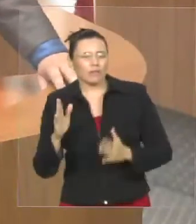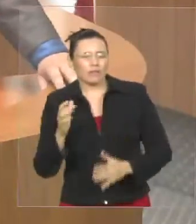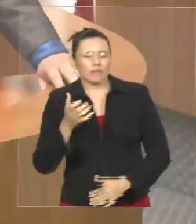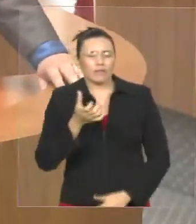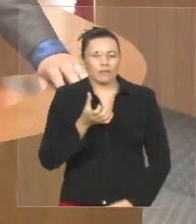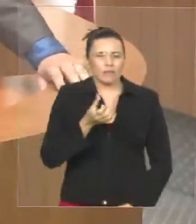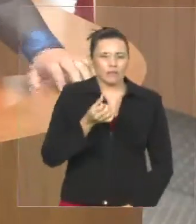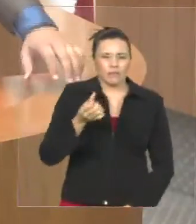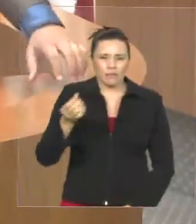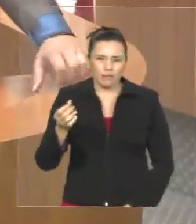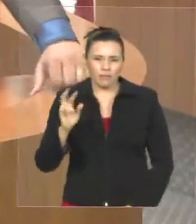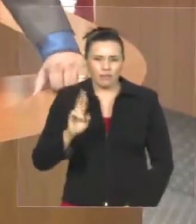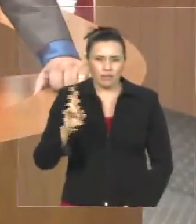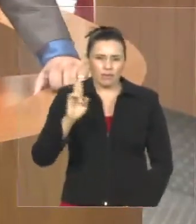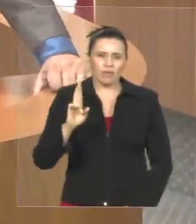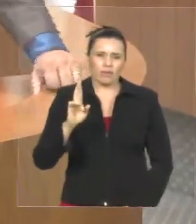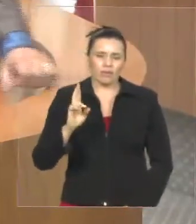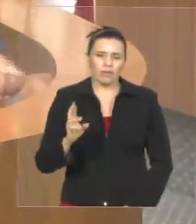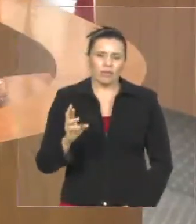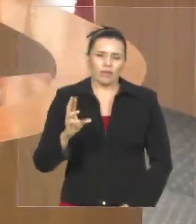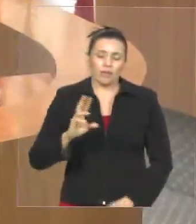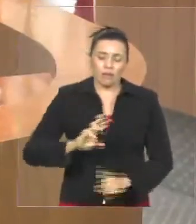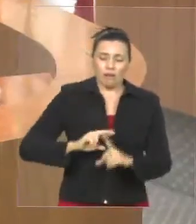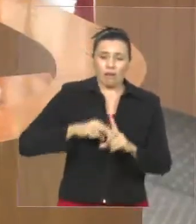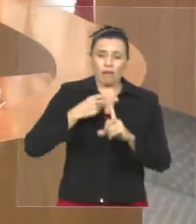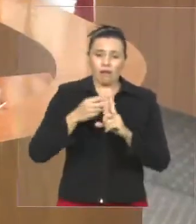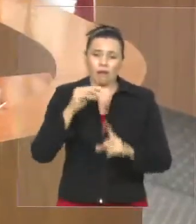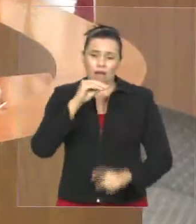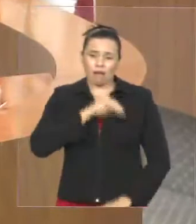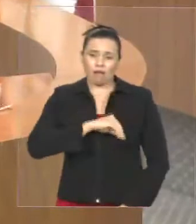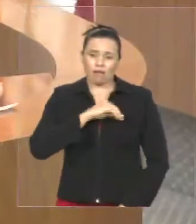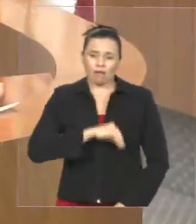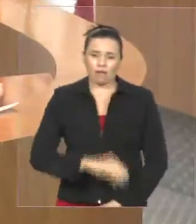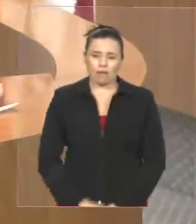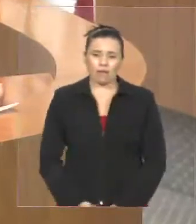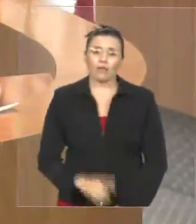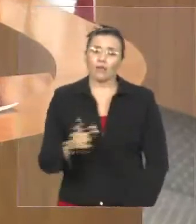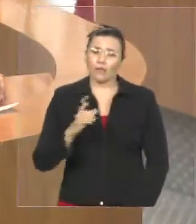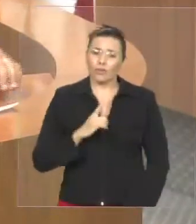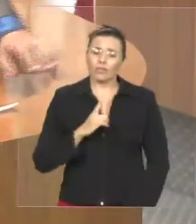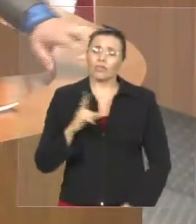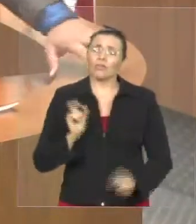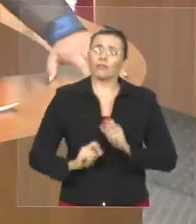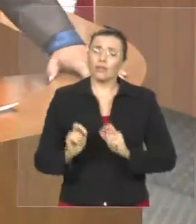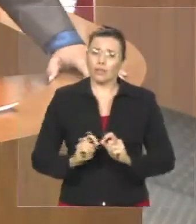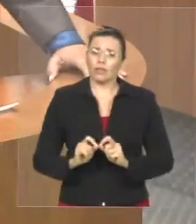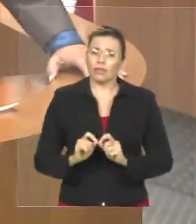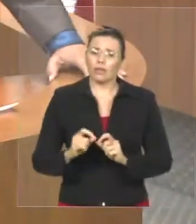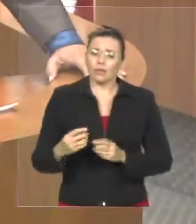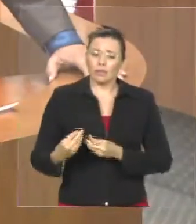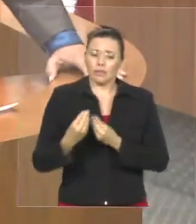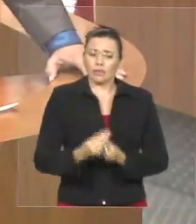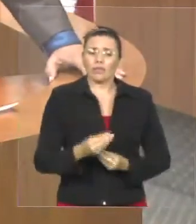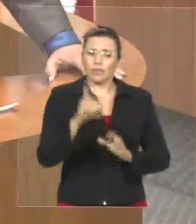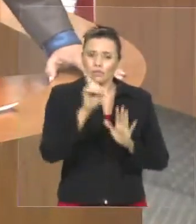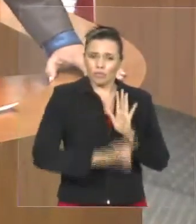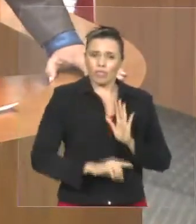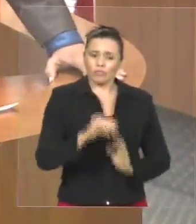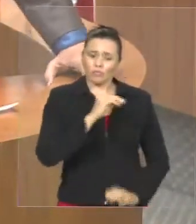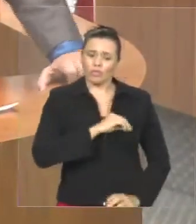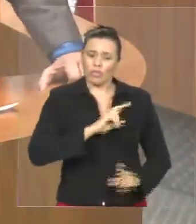Há um impacto diretamente na folha, na garantia desses direitos. para se ter uma ideia,